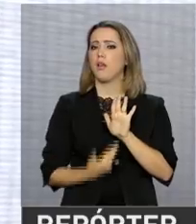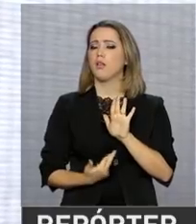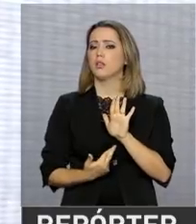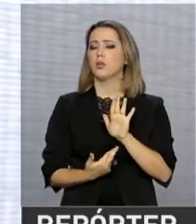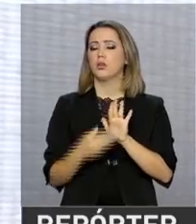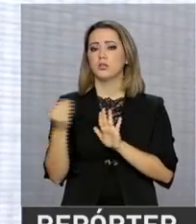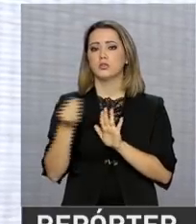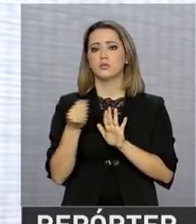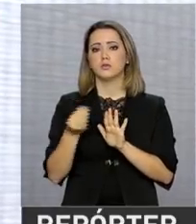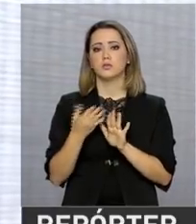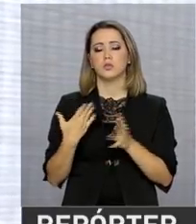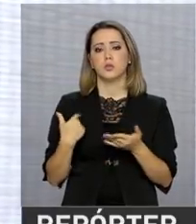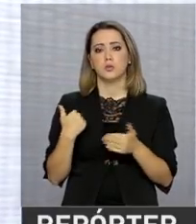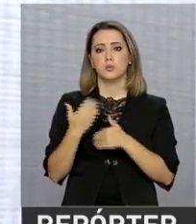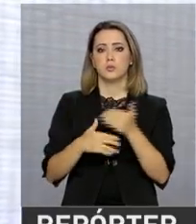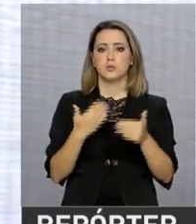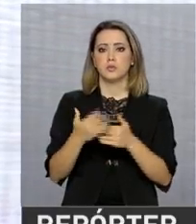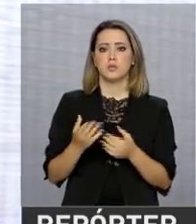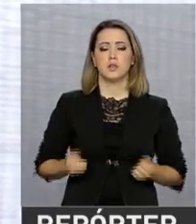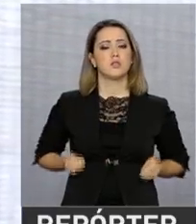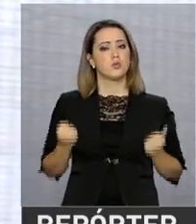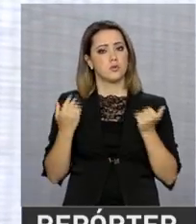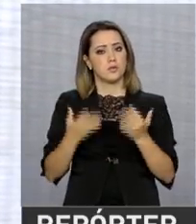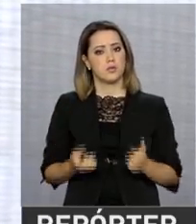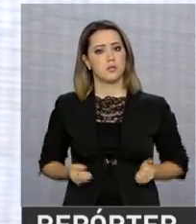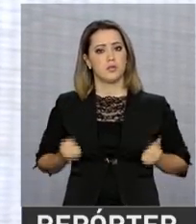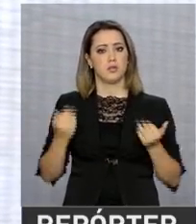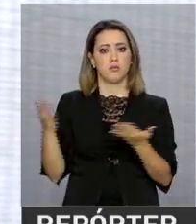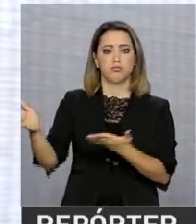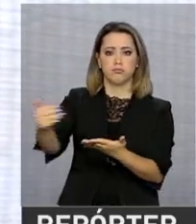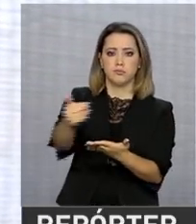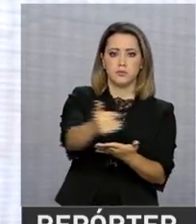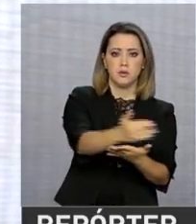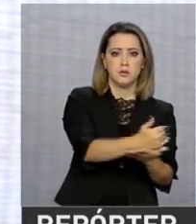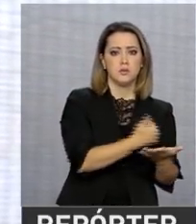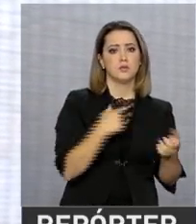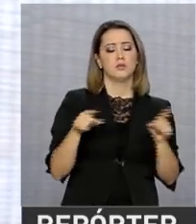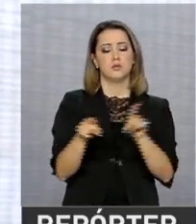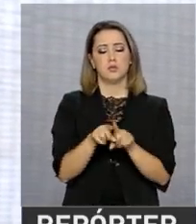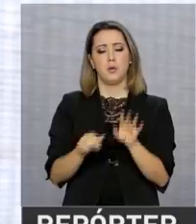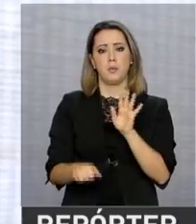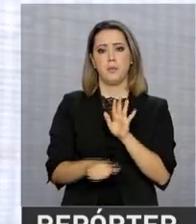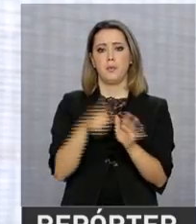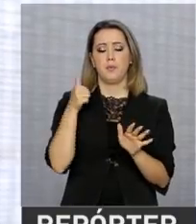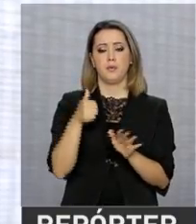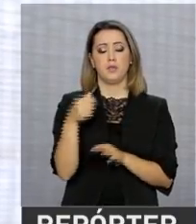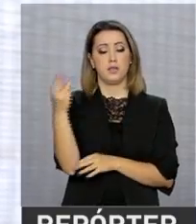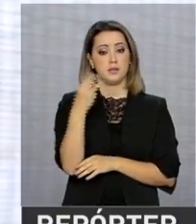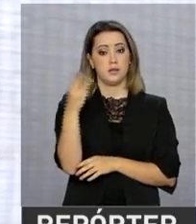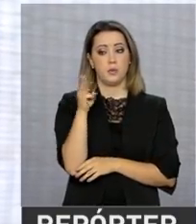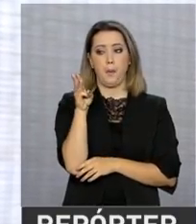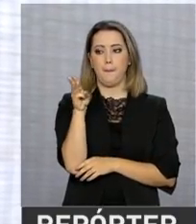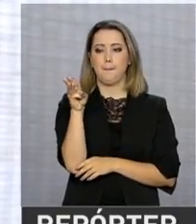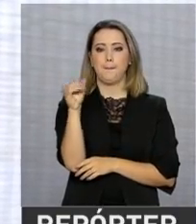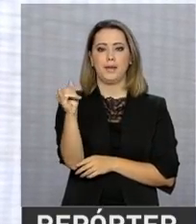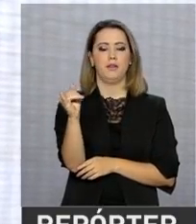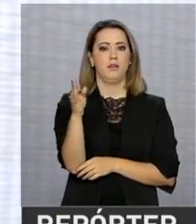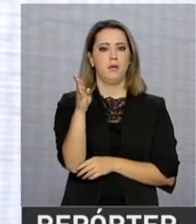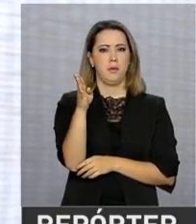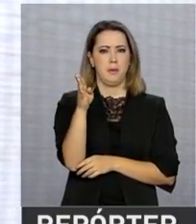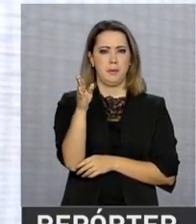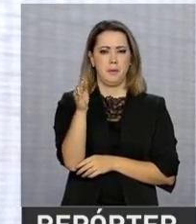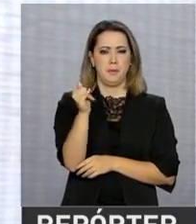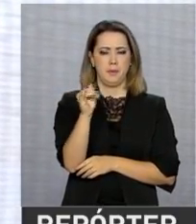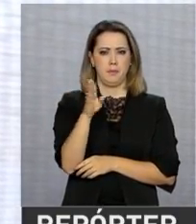avaliação de receitas e despesas primárias relativo ao terceiro bimestre de 2017. Isso em uma